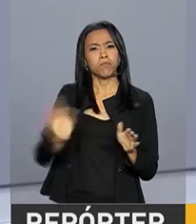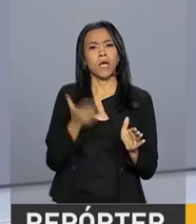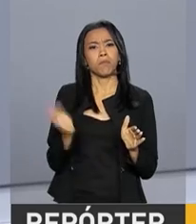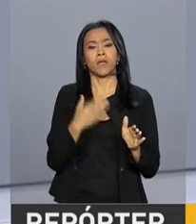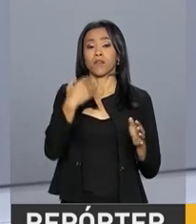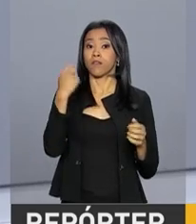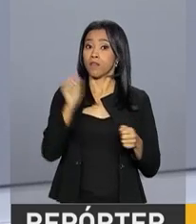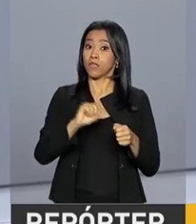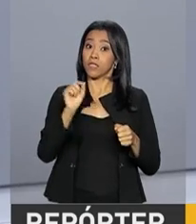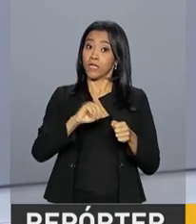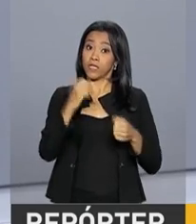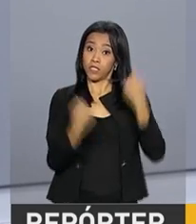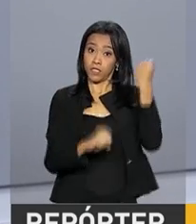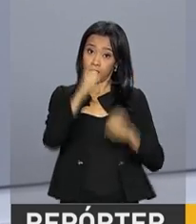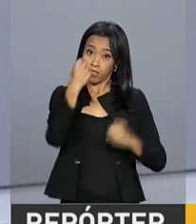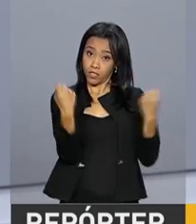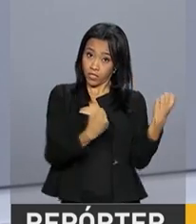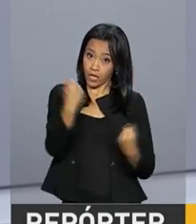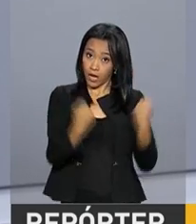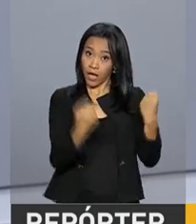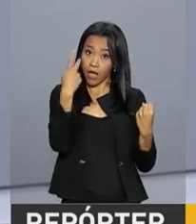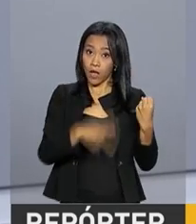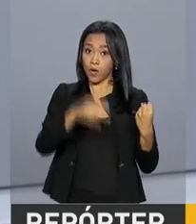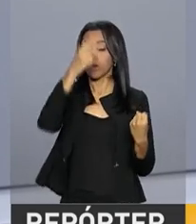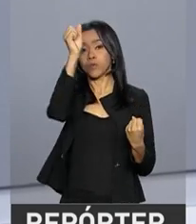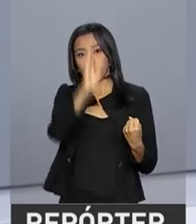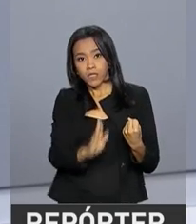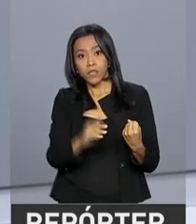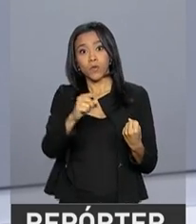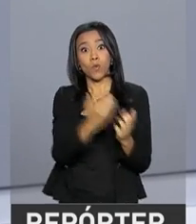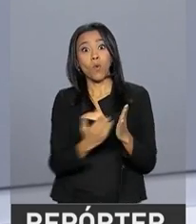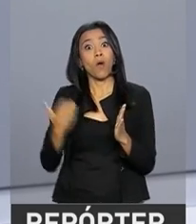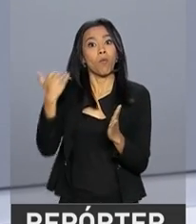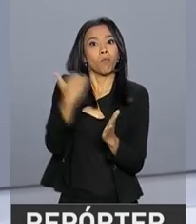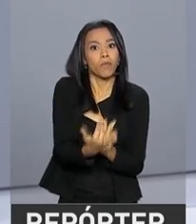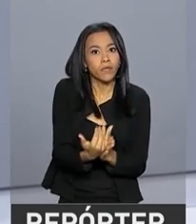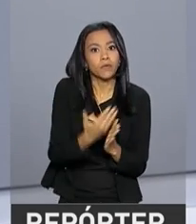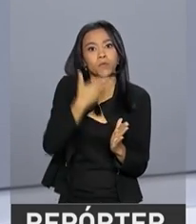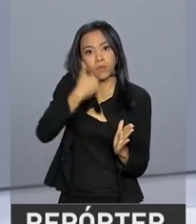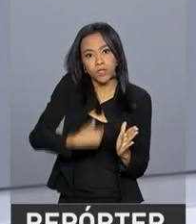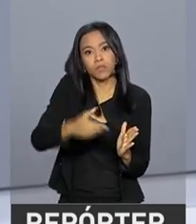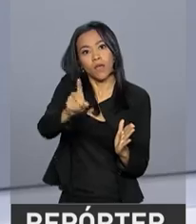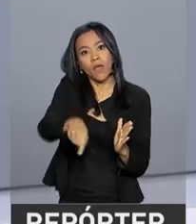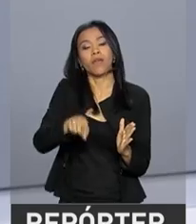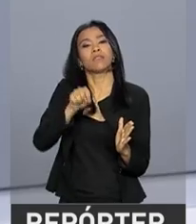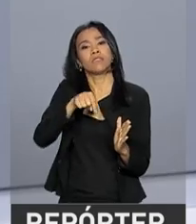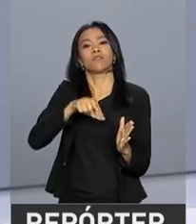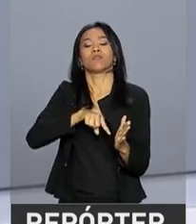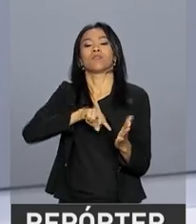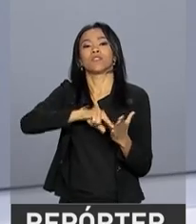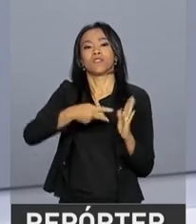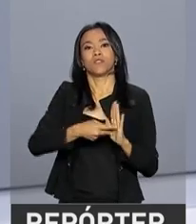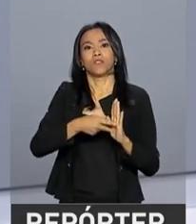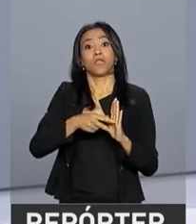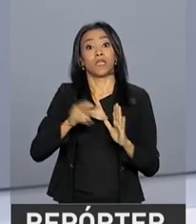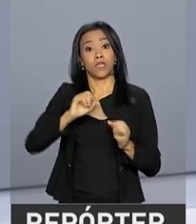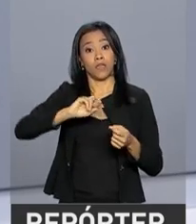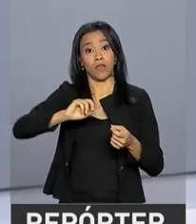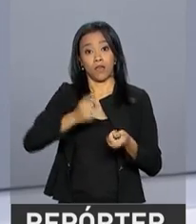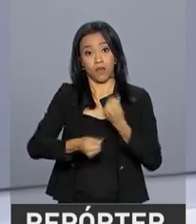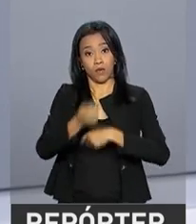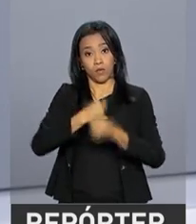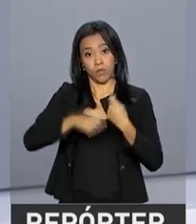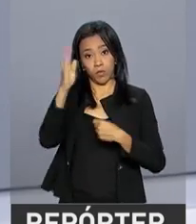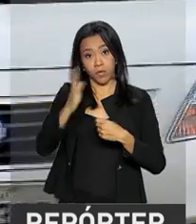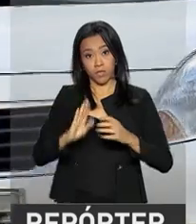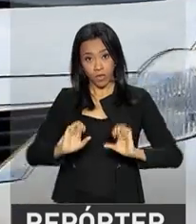em trajetória de crescimento. Segundo especialistas, o aumento na demanda é mais um dos indicadores da recuperação da economia brasileira.